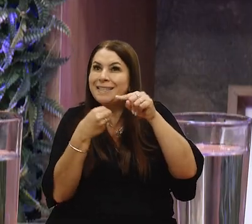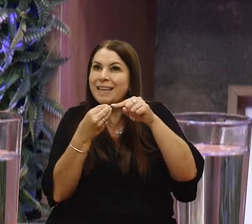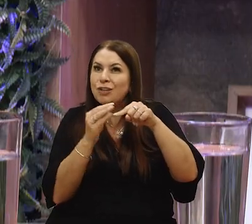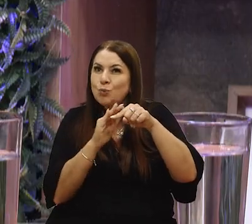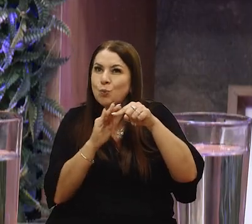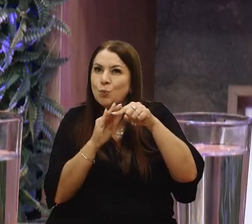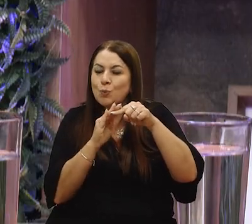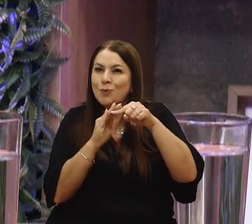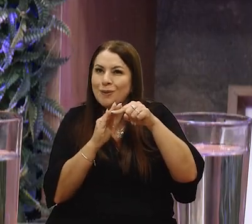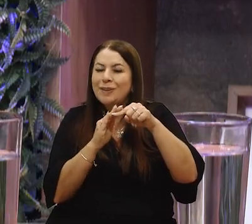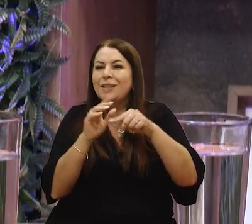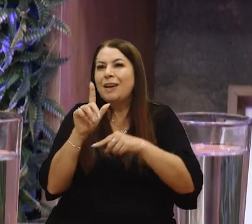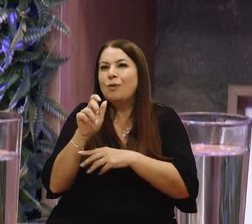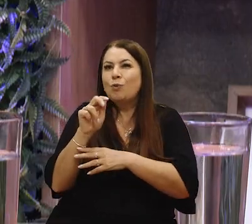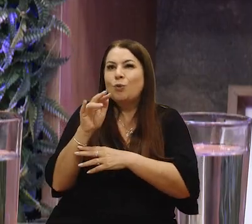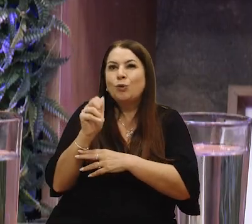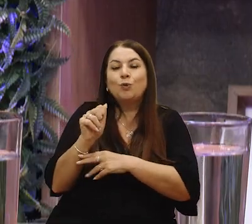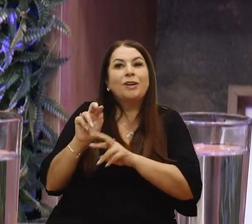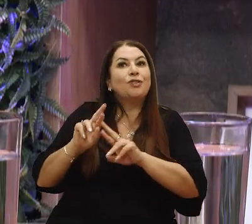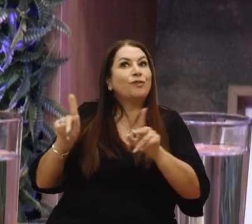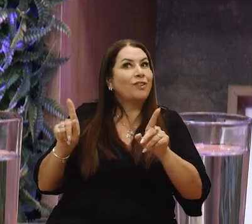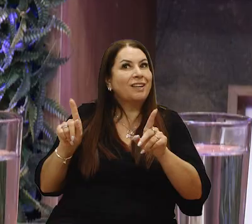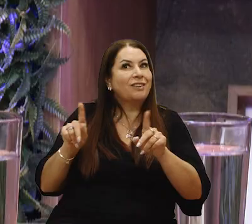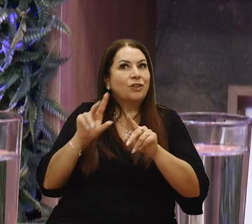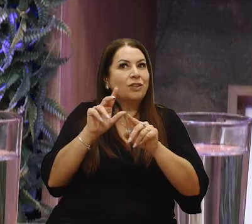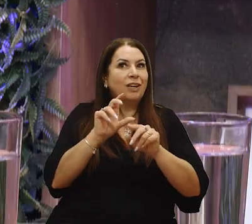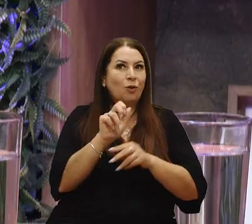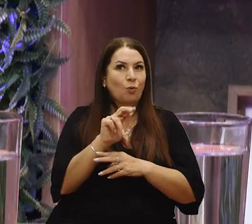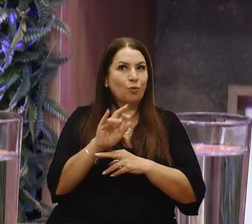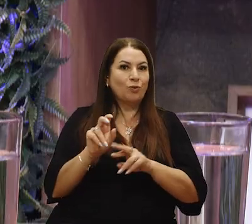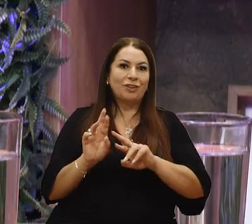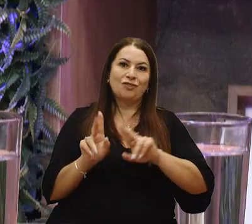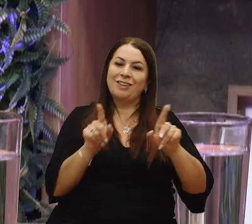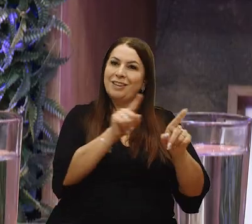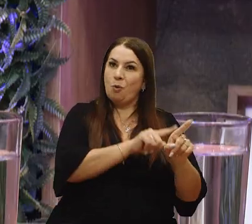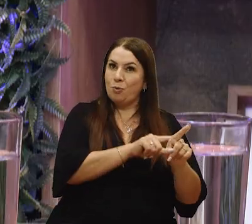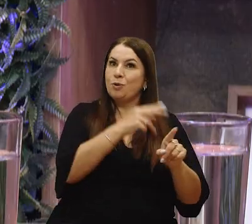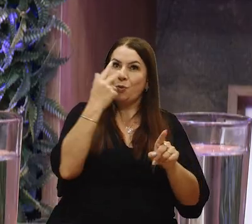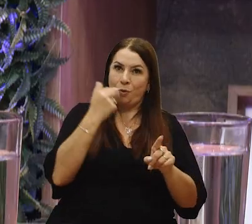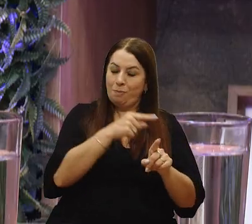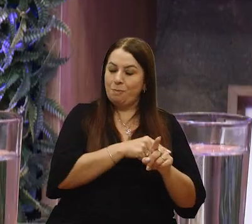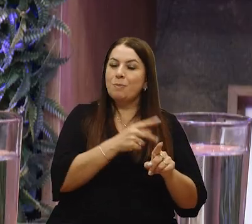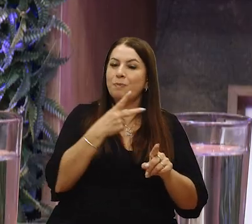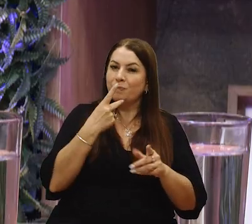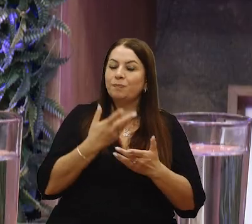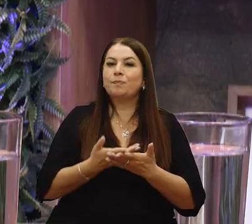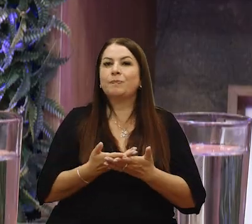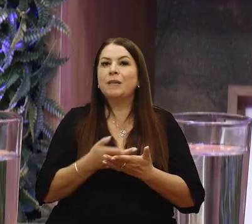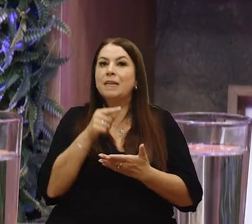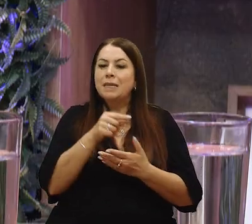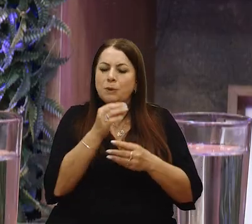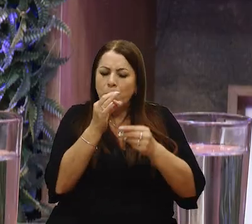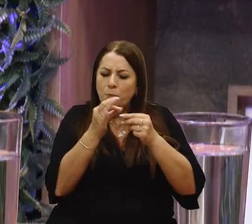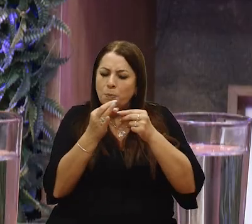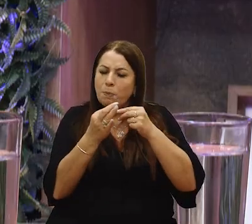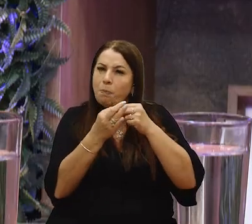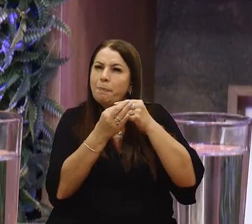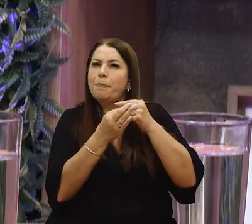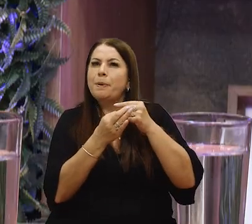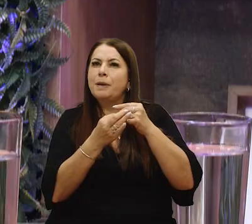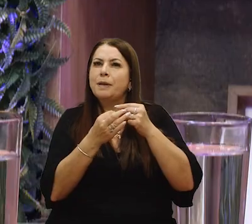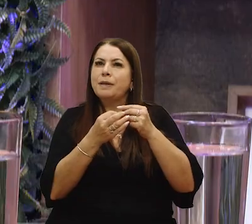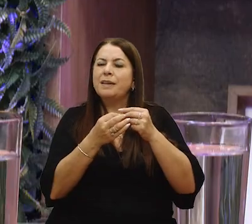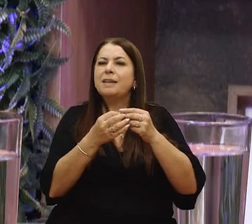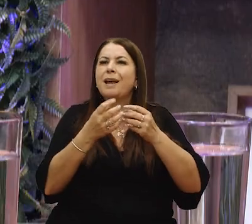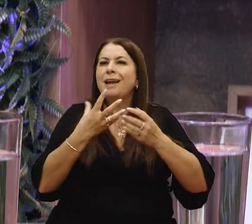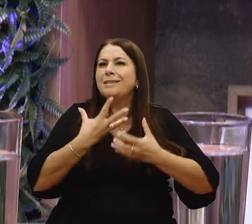ela consegue mensurar ali também a questão do líquido, do aspecto dessa derme, mostra também a questão das fibroses.